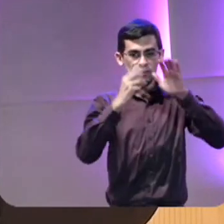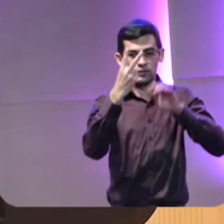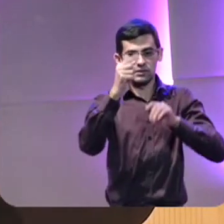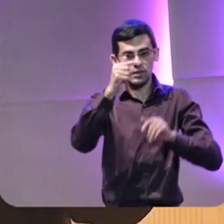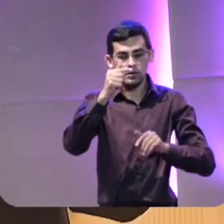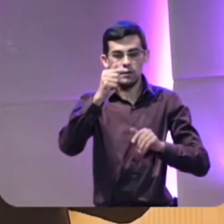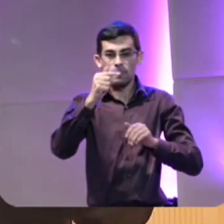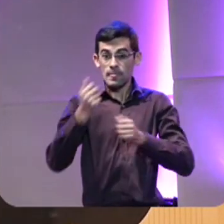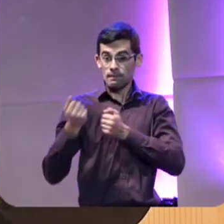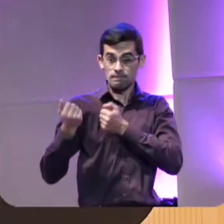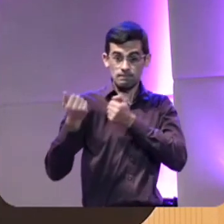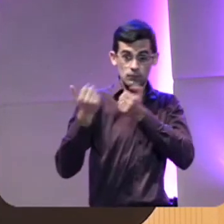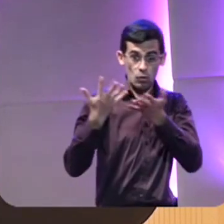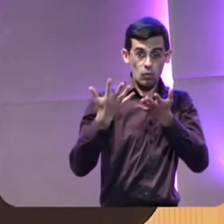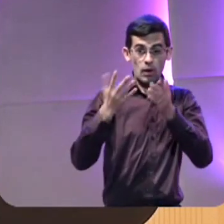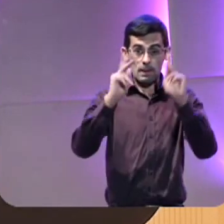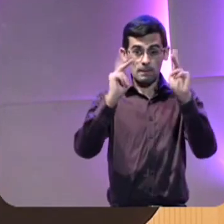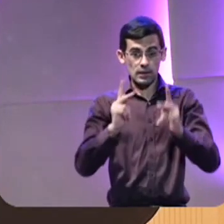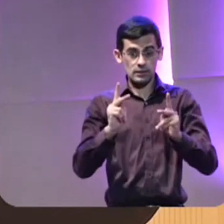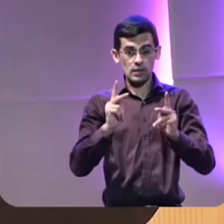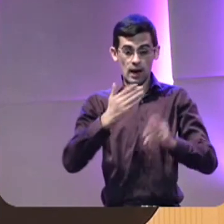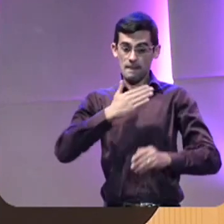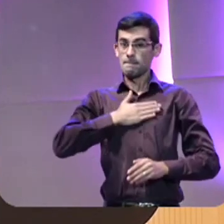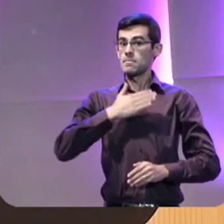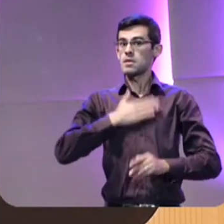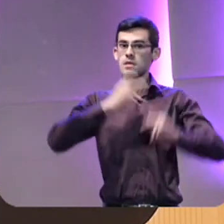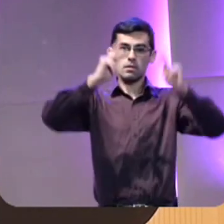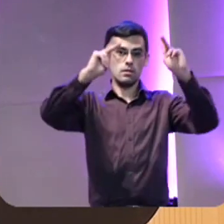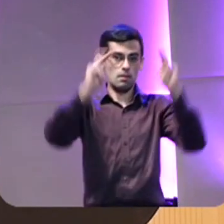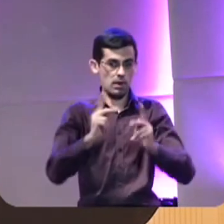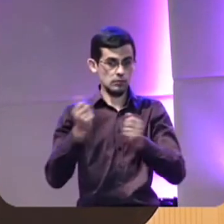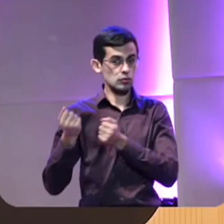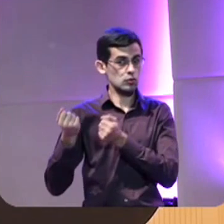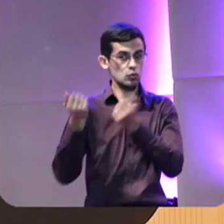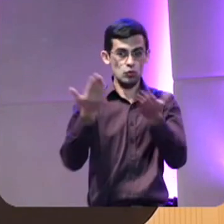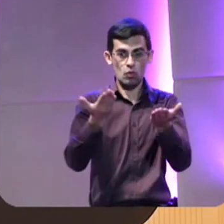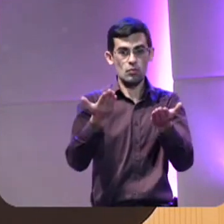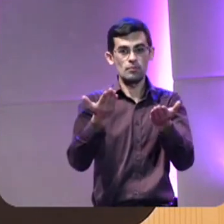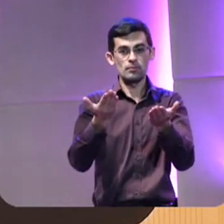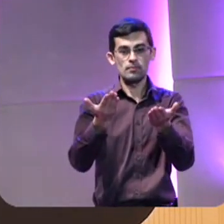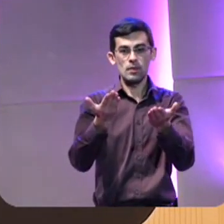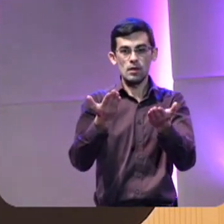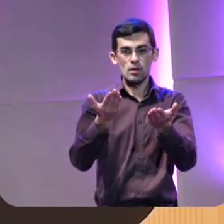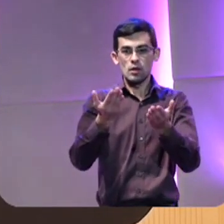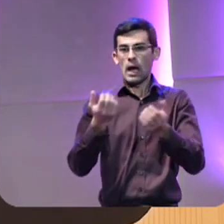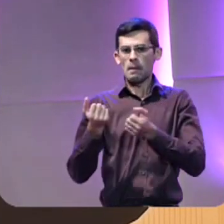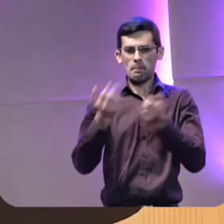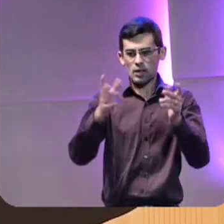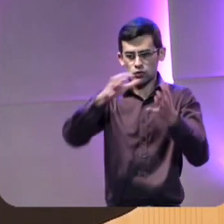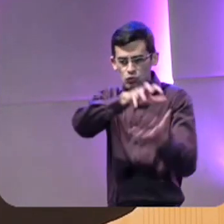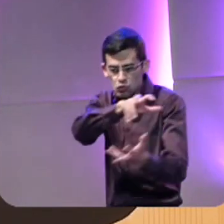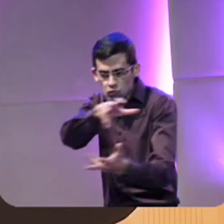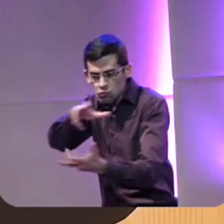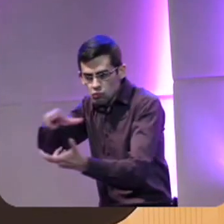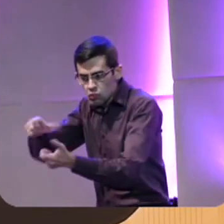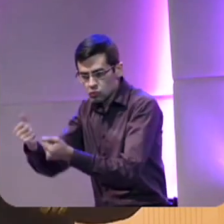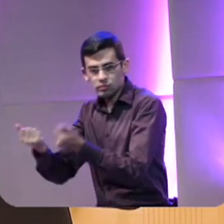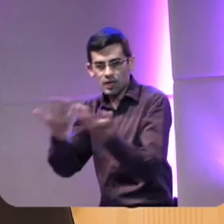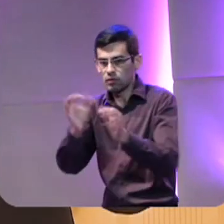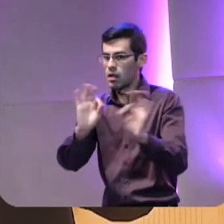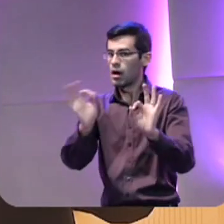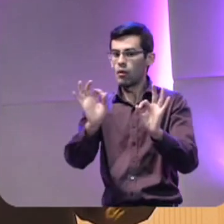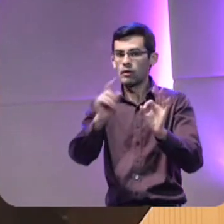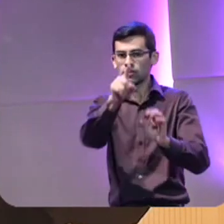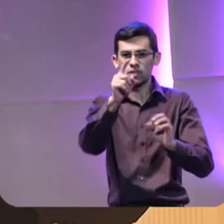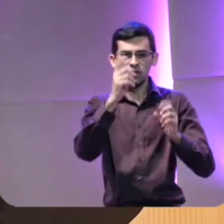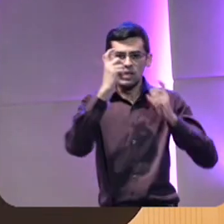deixo com vocês a paz. É a minha paz que eu lhes dou. Não lhes dou a paz como o mundo a dá.